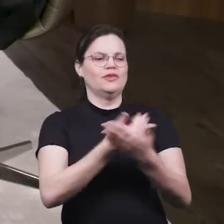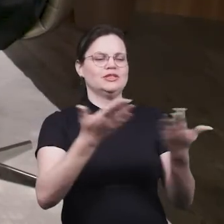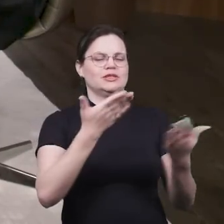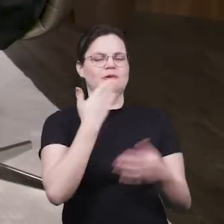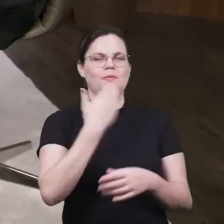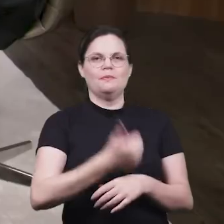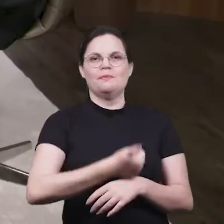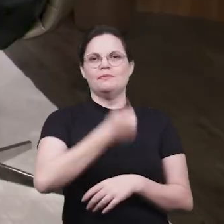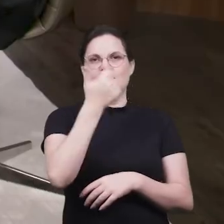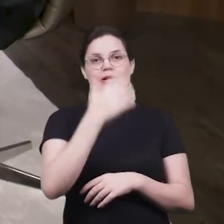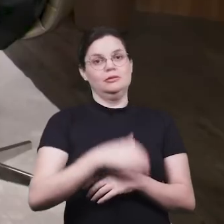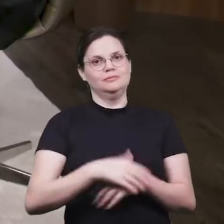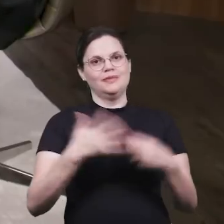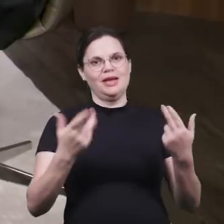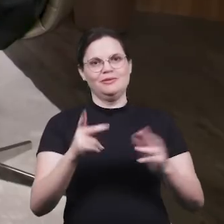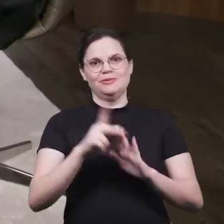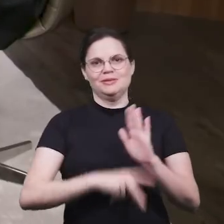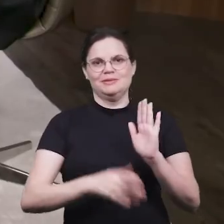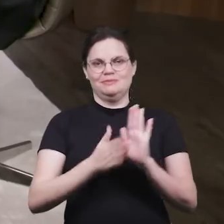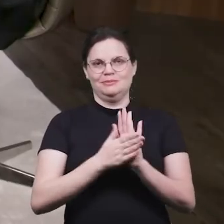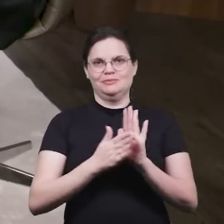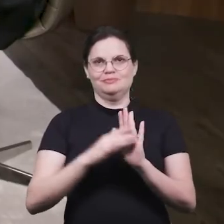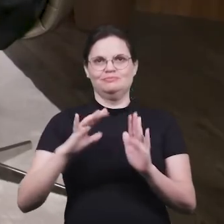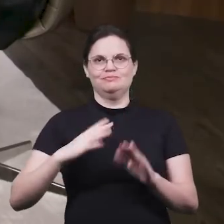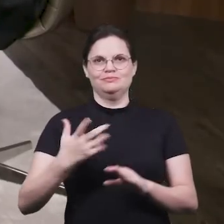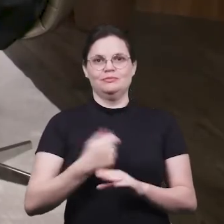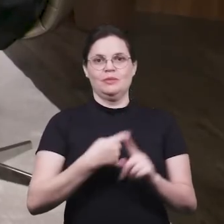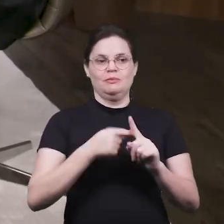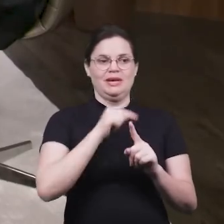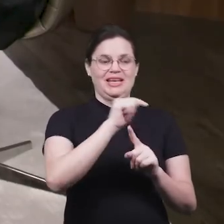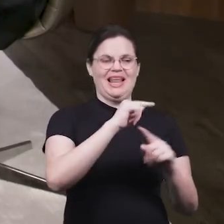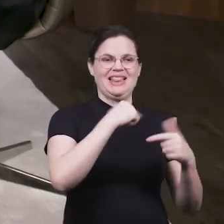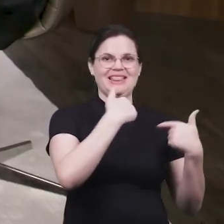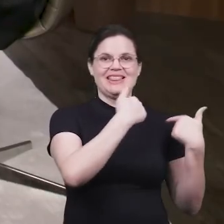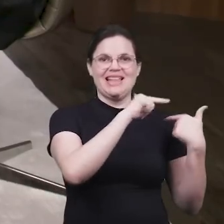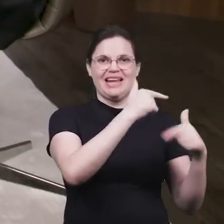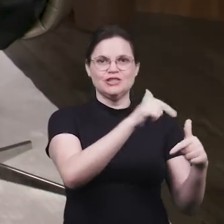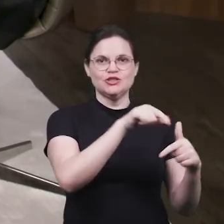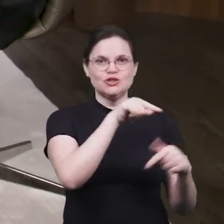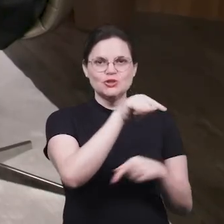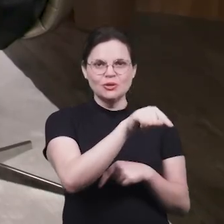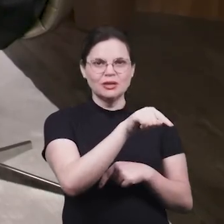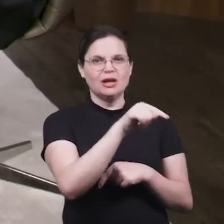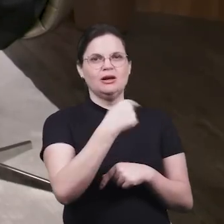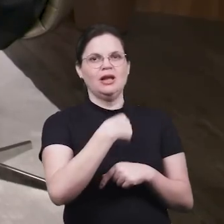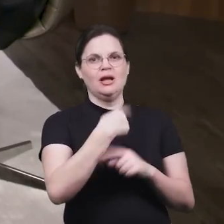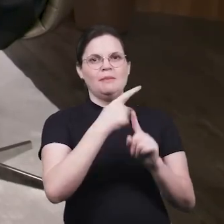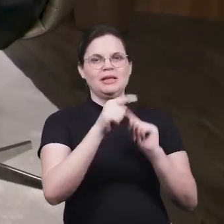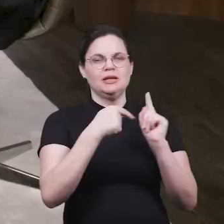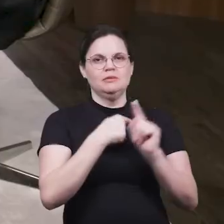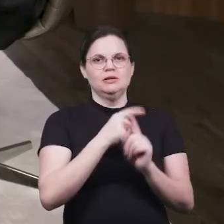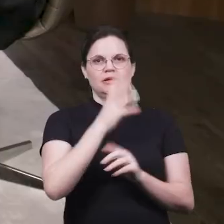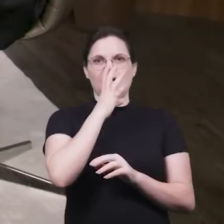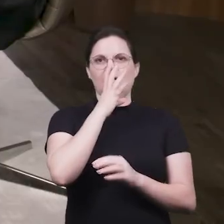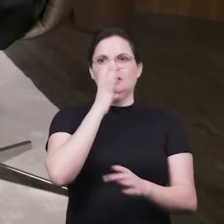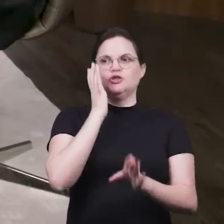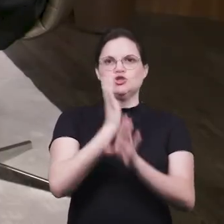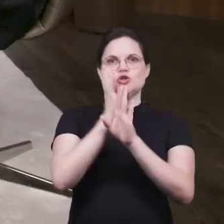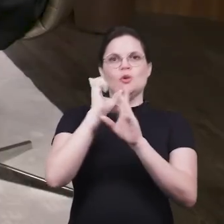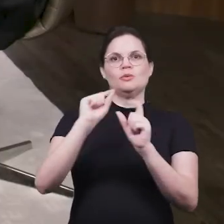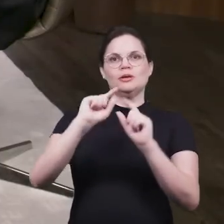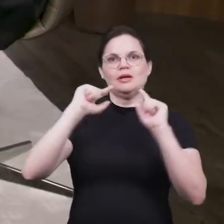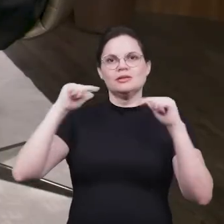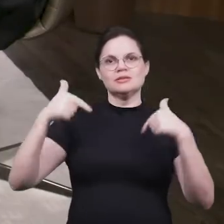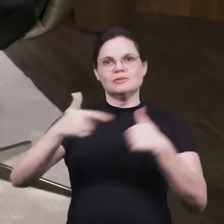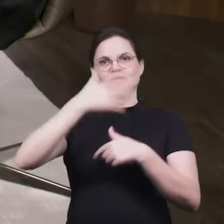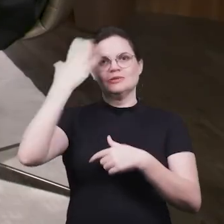esses evangélicos tradicionais descobrem ainda aquela riqueza que o Espírito Santo traz, não há como